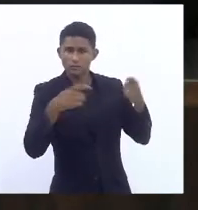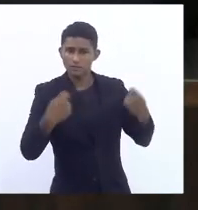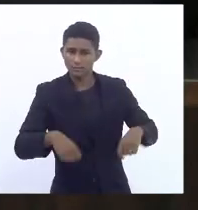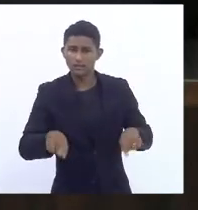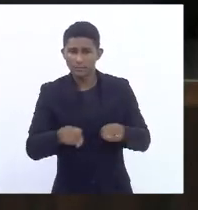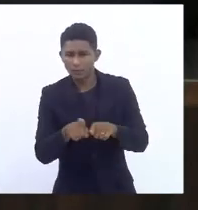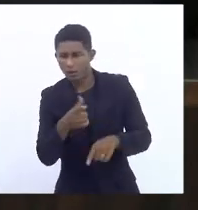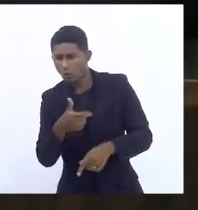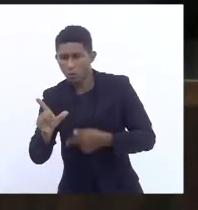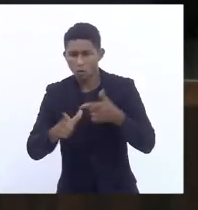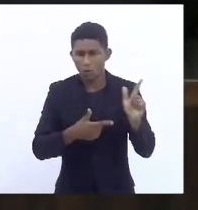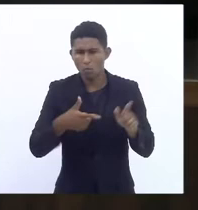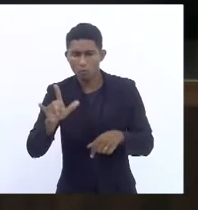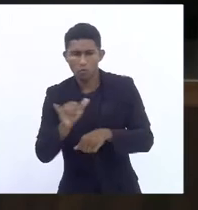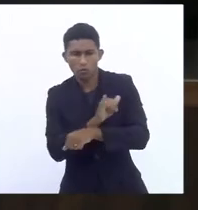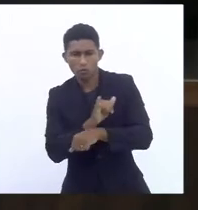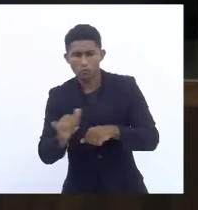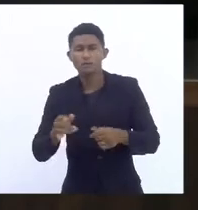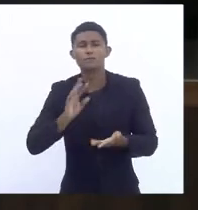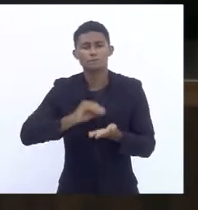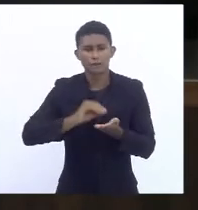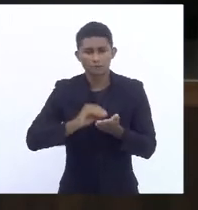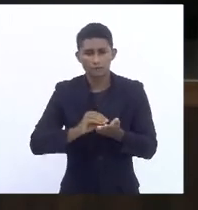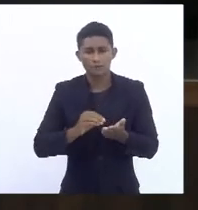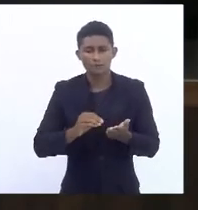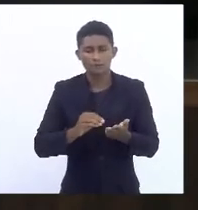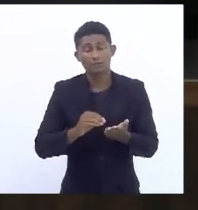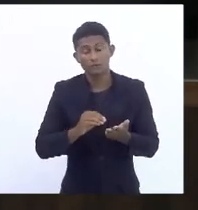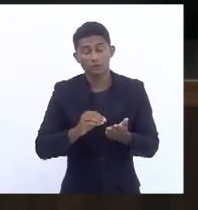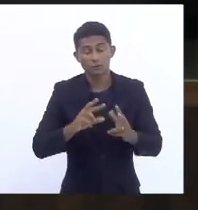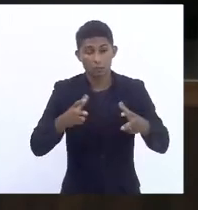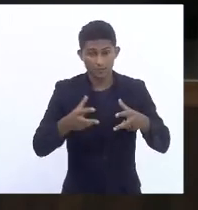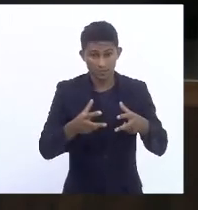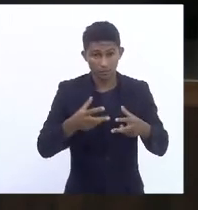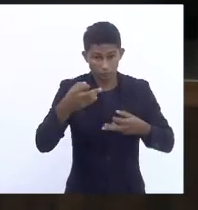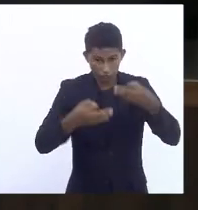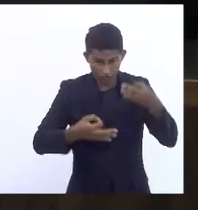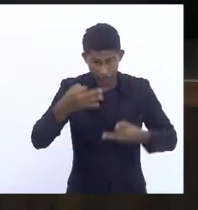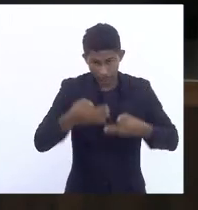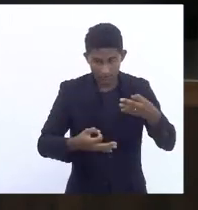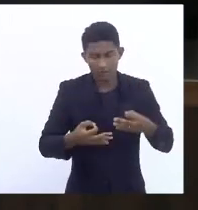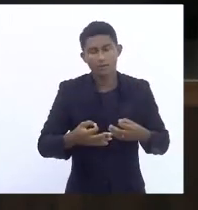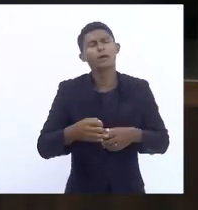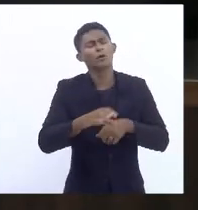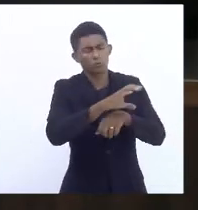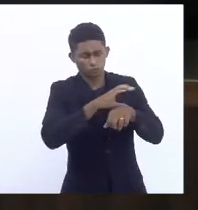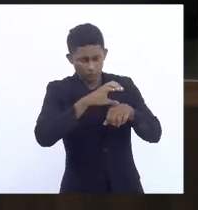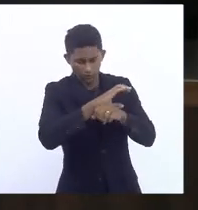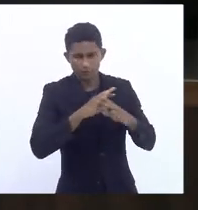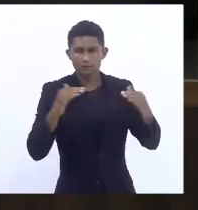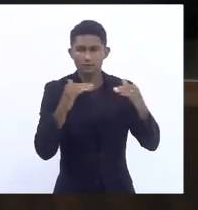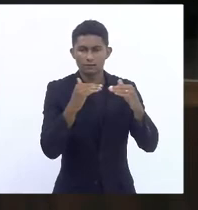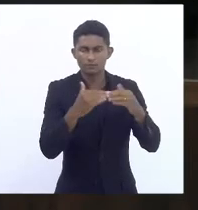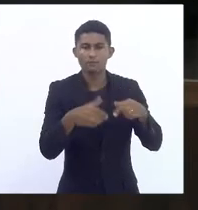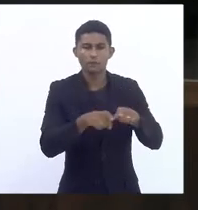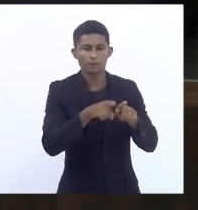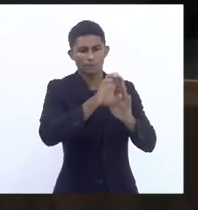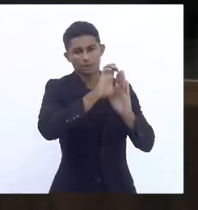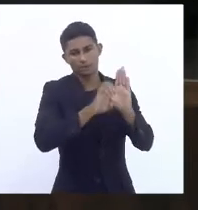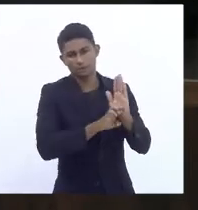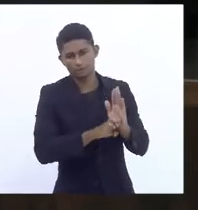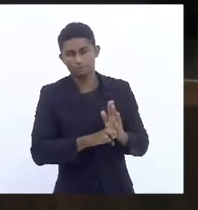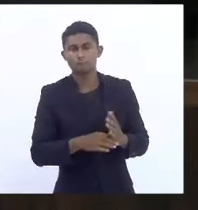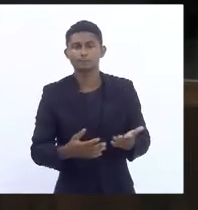providências. Pareceres das comissões de Constituição e Justiça pela constitucionalidade com emendas.